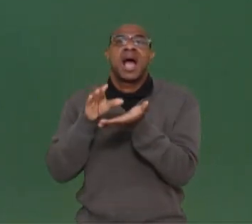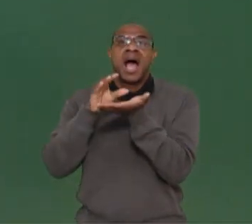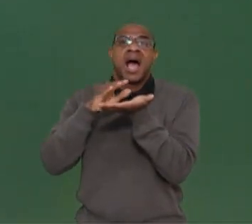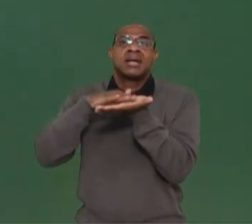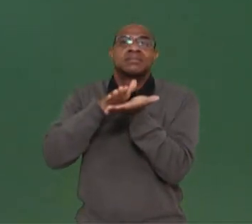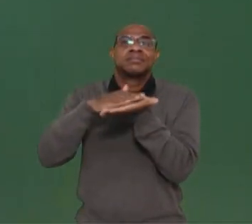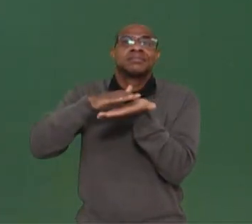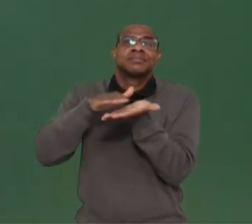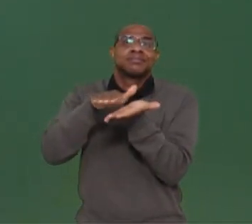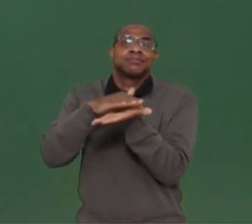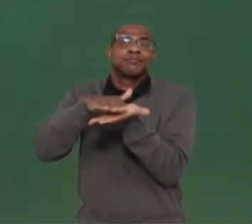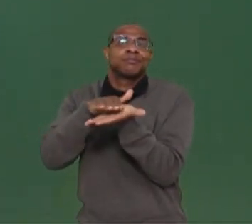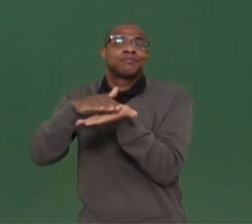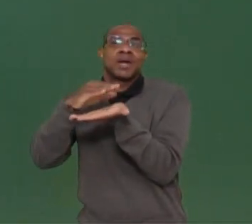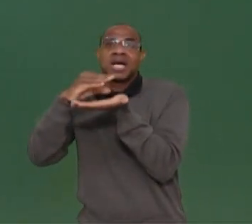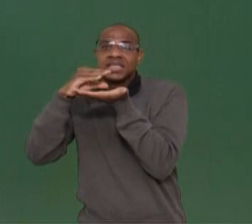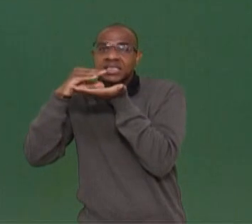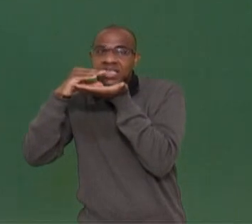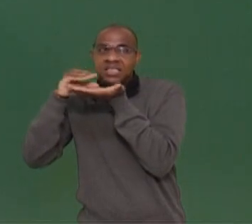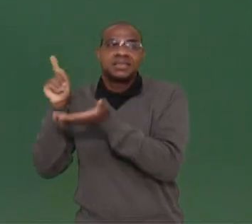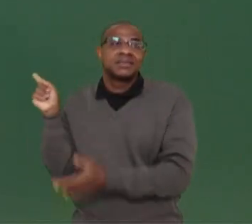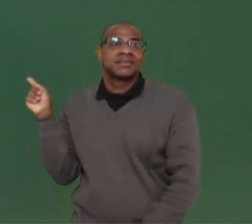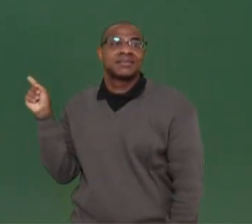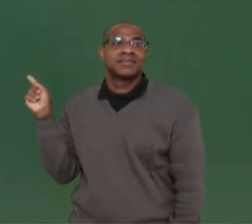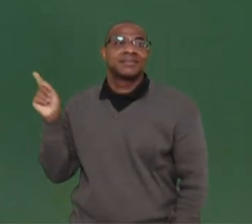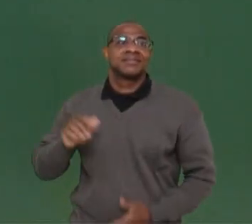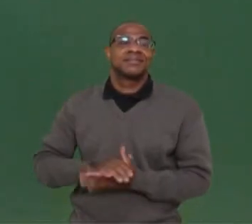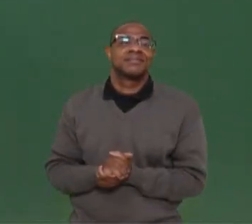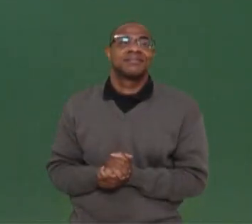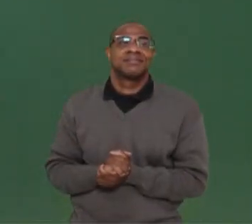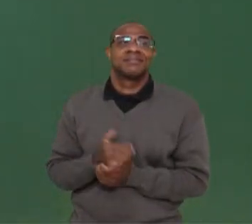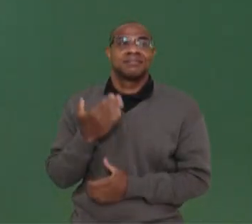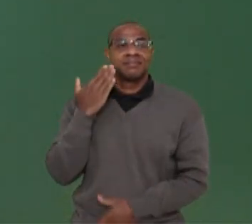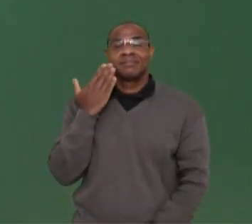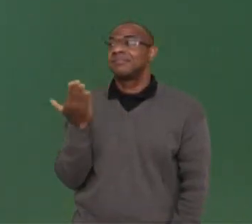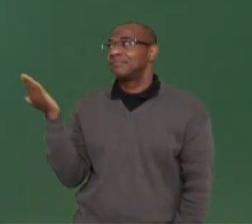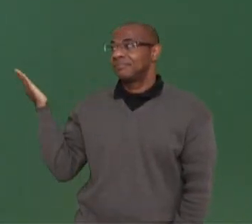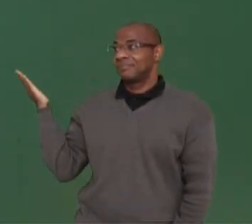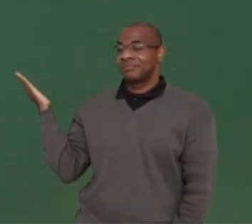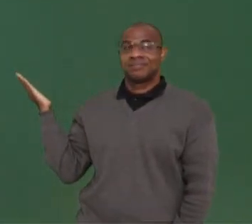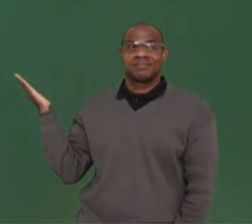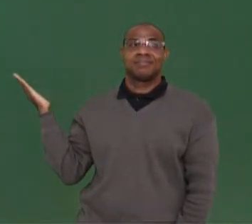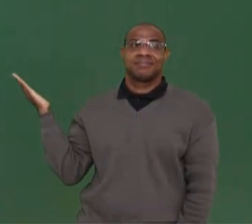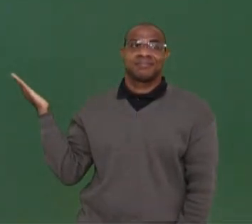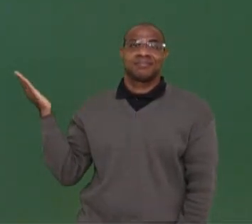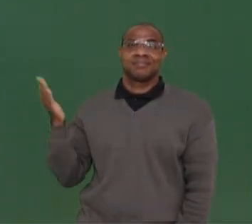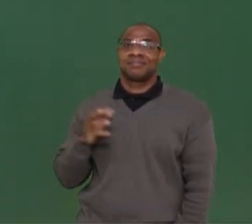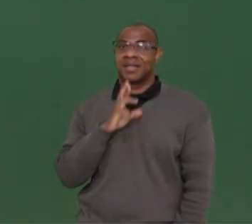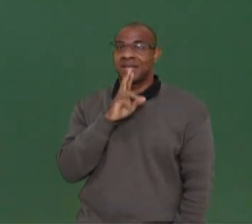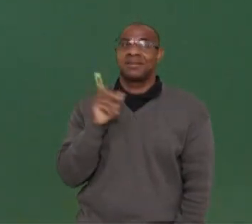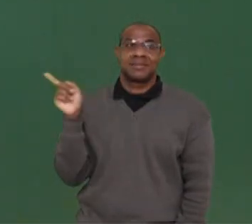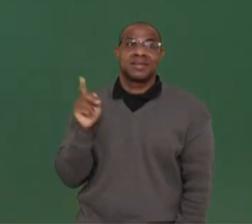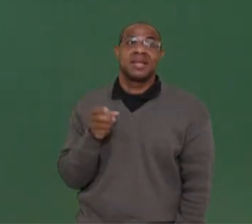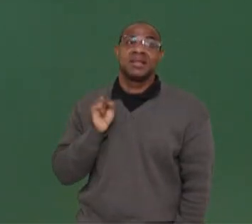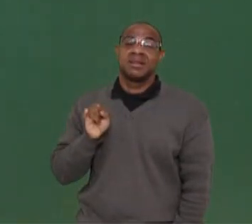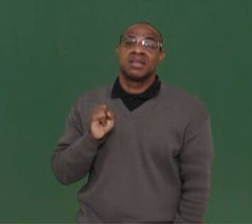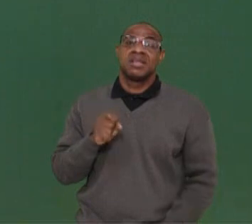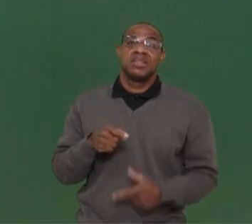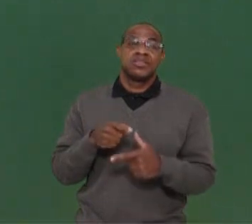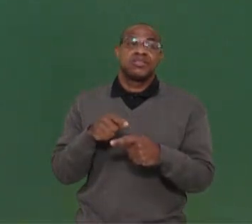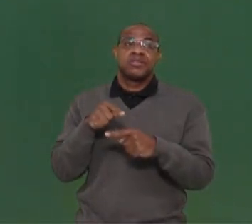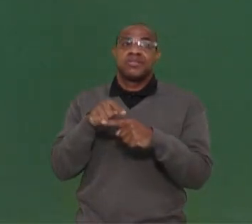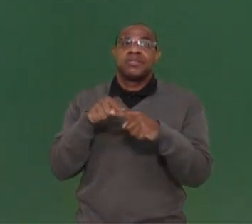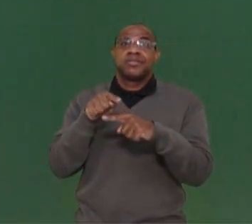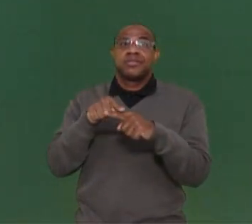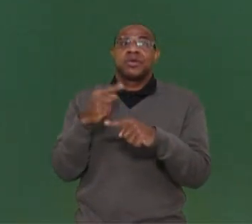1, e 16 dividido por 4 é 4. 1/4. Se você dividir 1 por 4, você vai